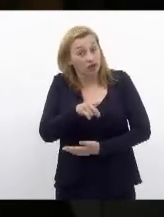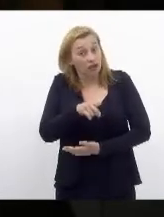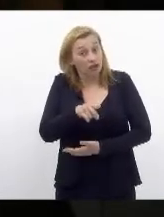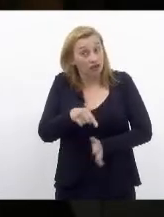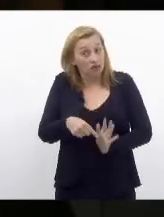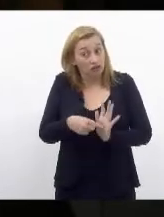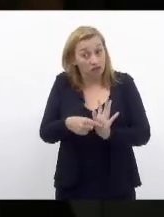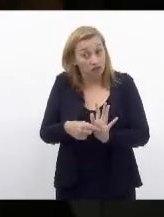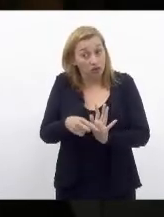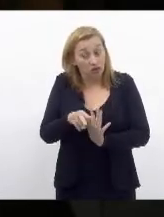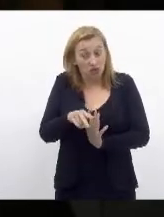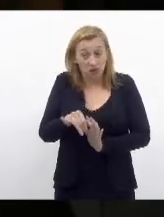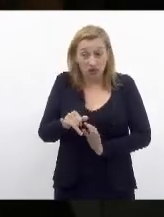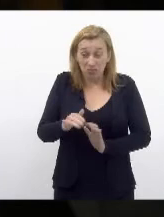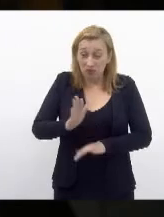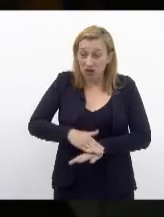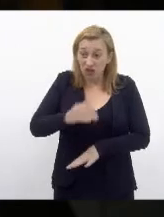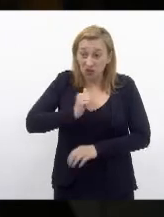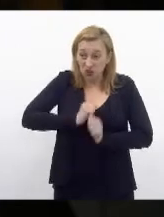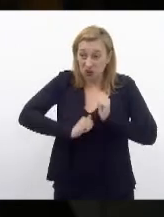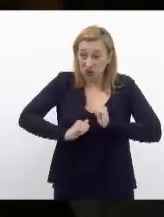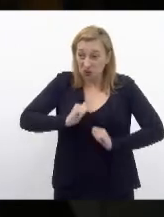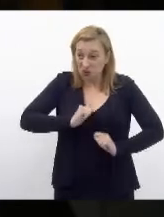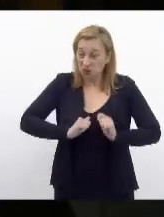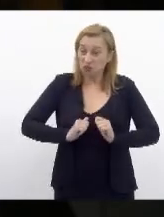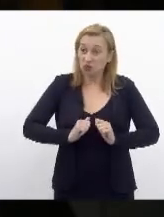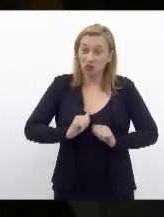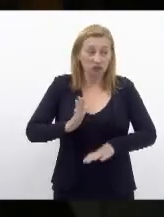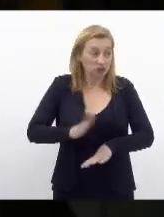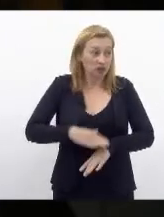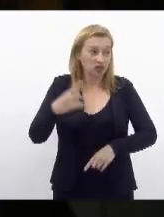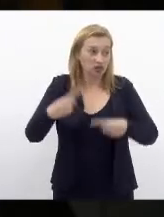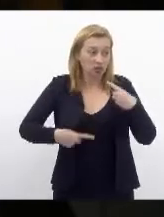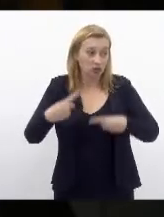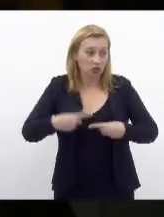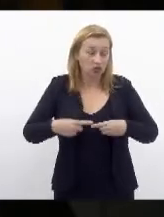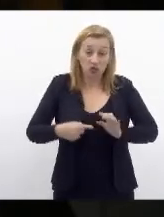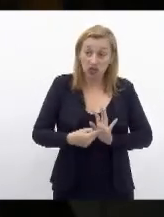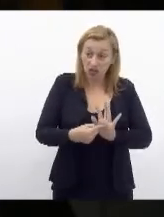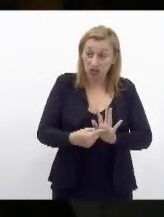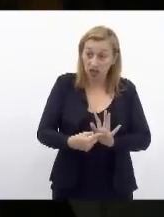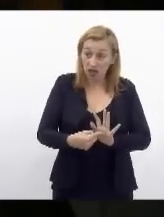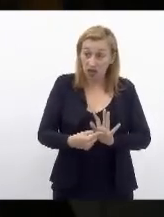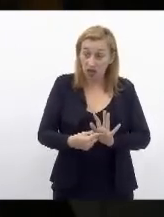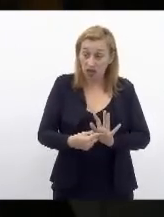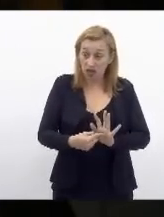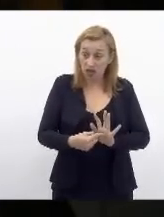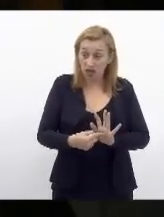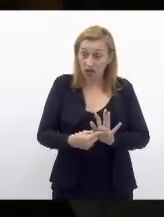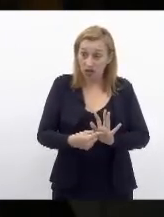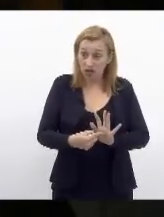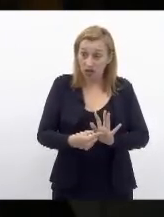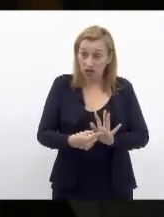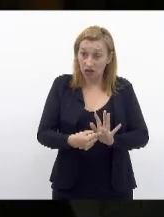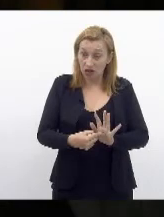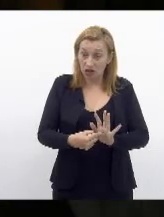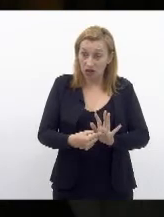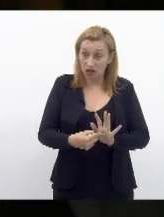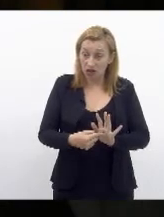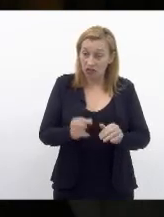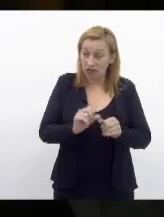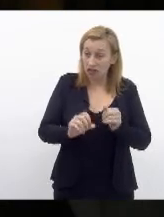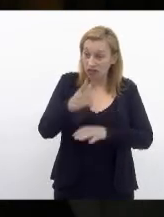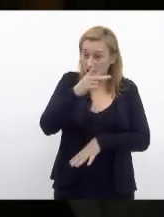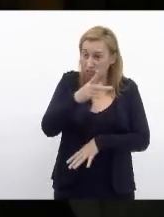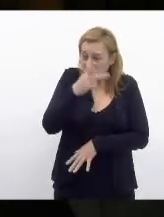exalar mais ódio. E quanto mais na política você exala ódio, mais repulsa